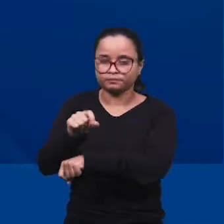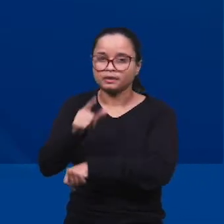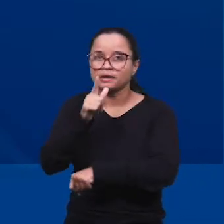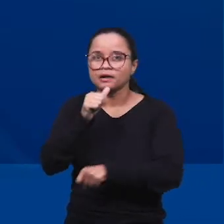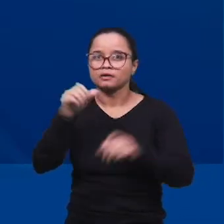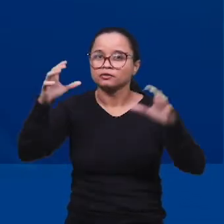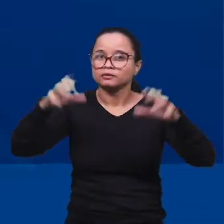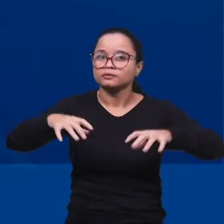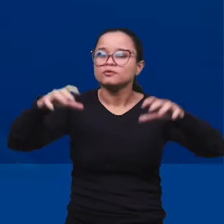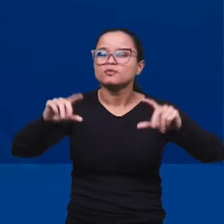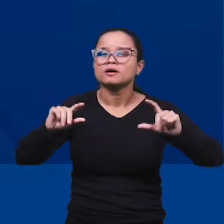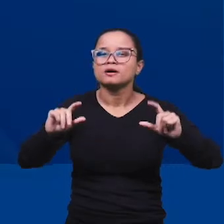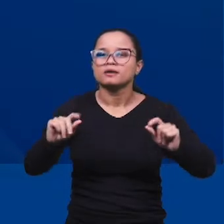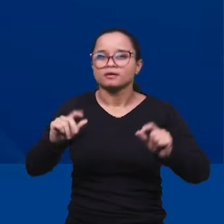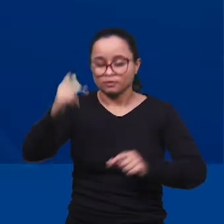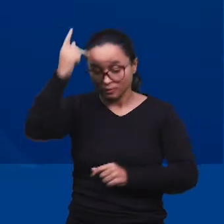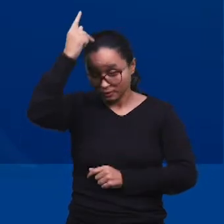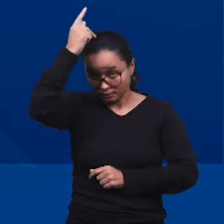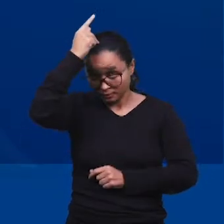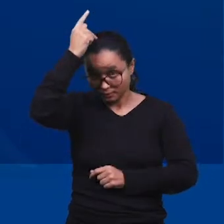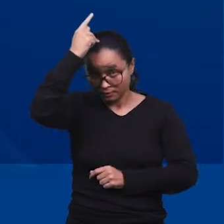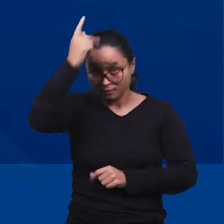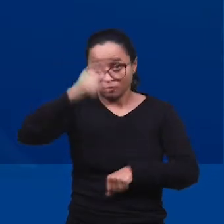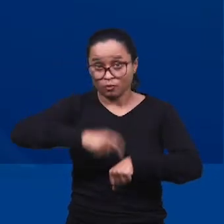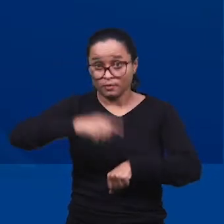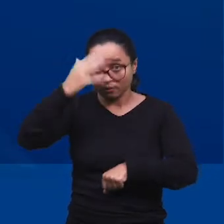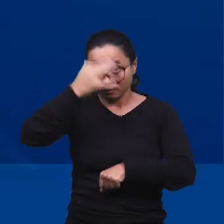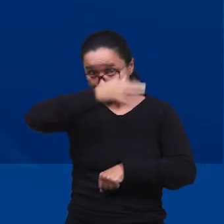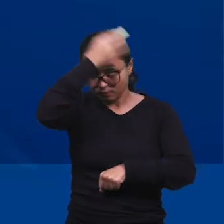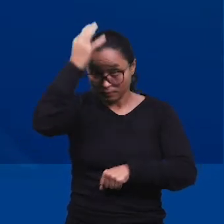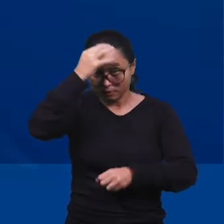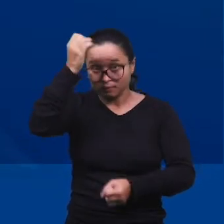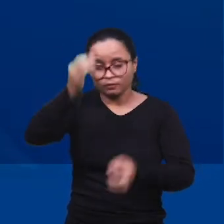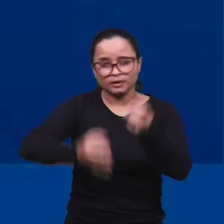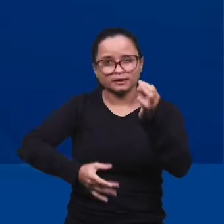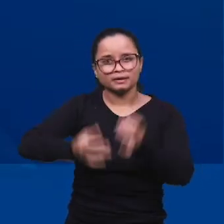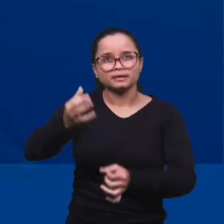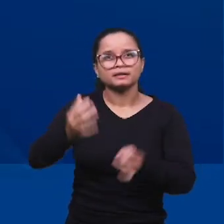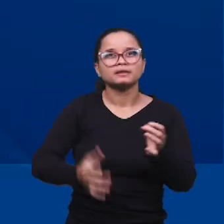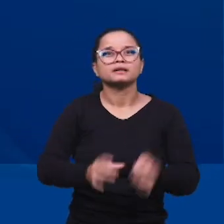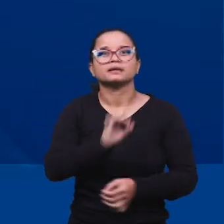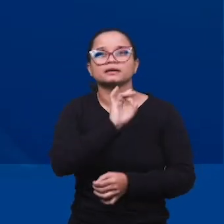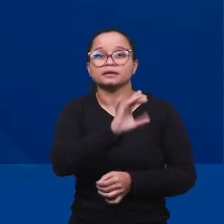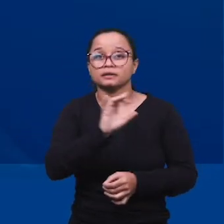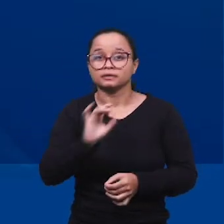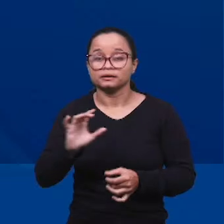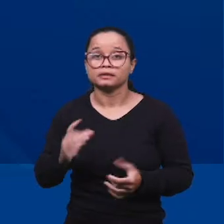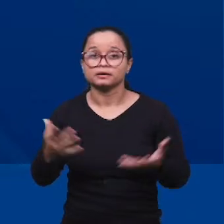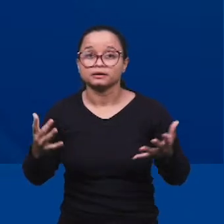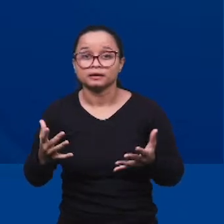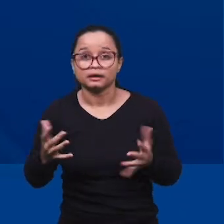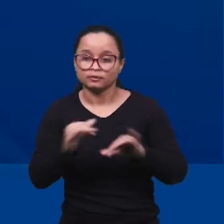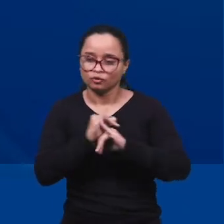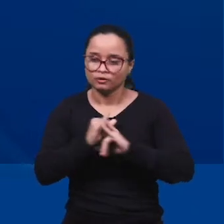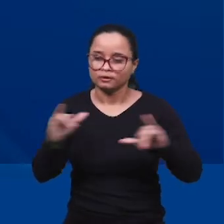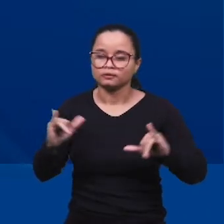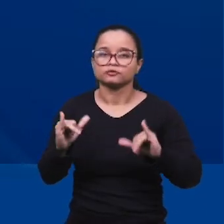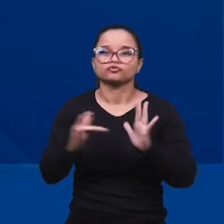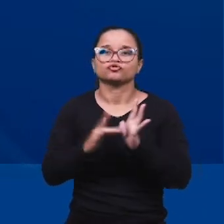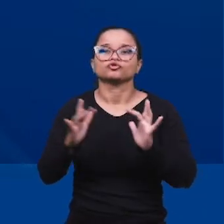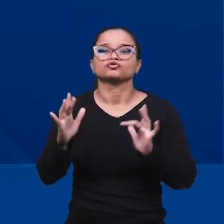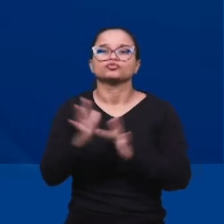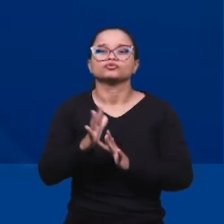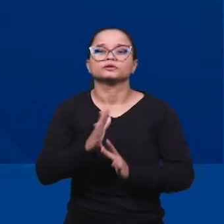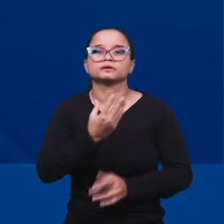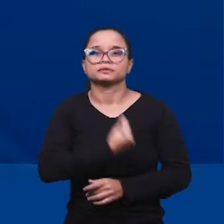o Pentecostes, quando o Espírito Santo foi derramado e capacitou a igreja a falar que Jesus estava vivo.